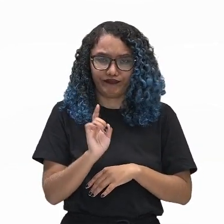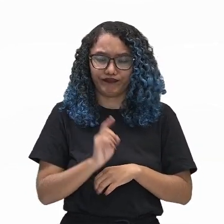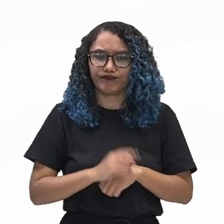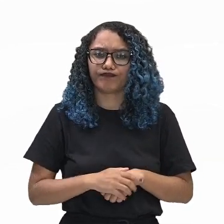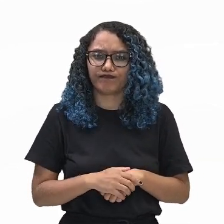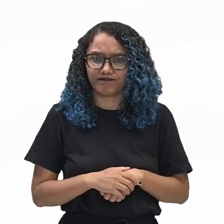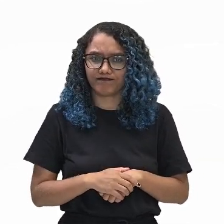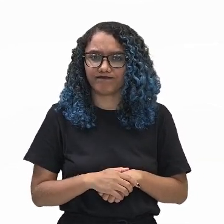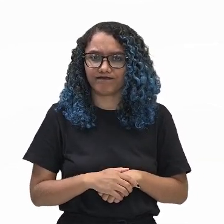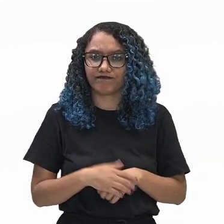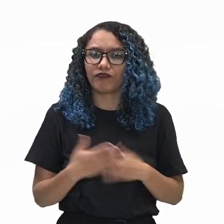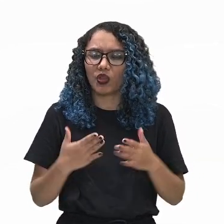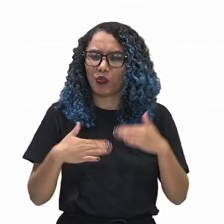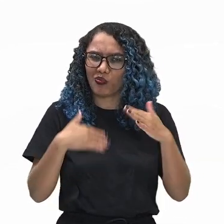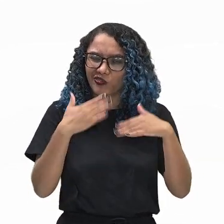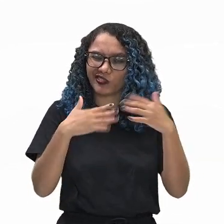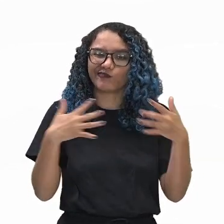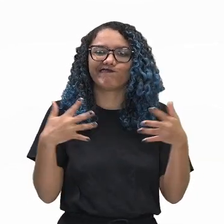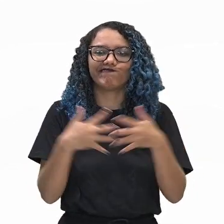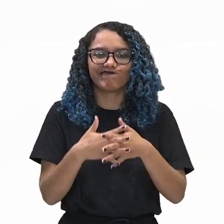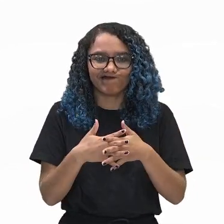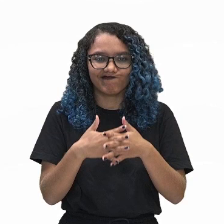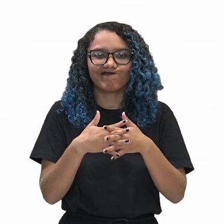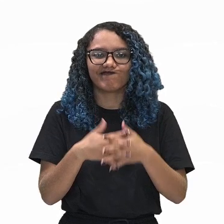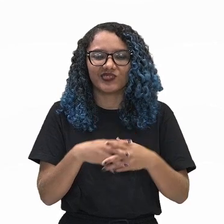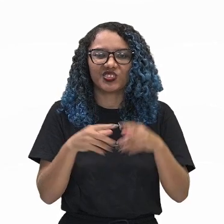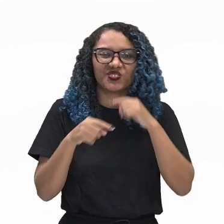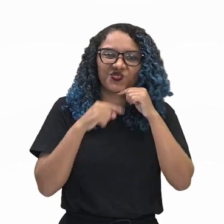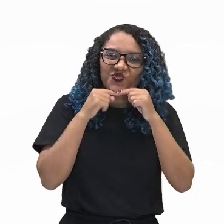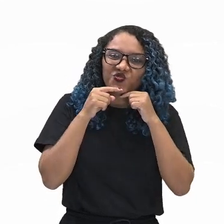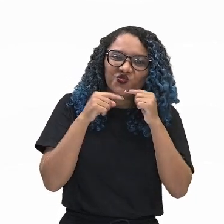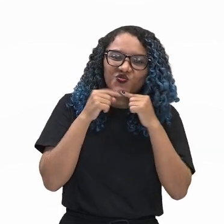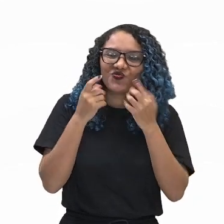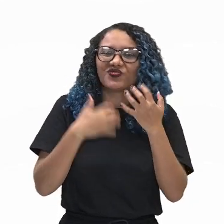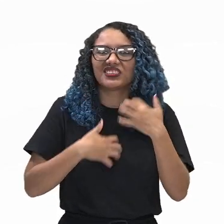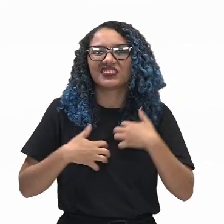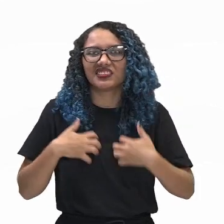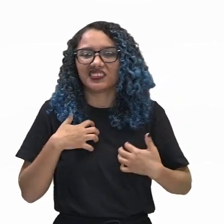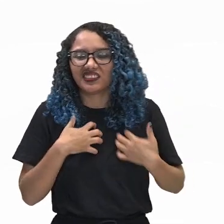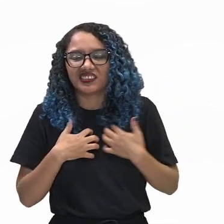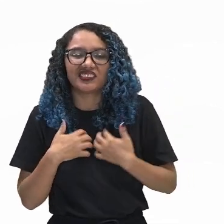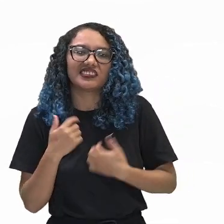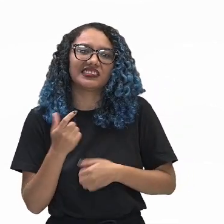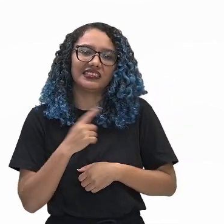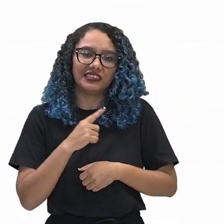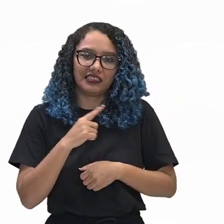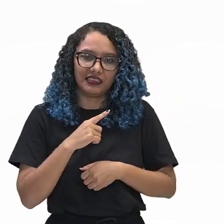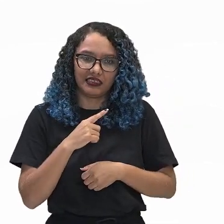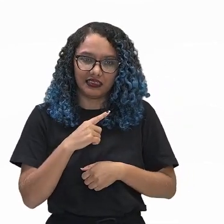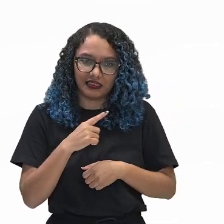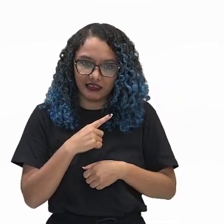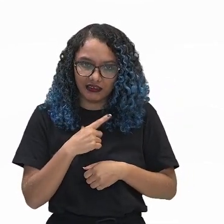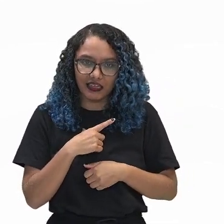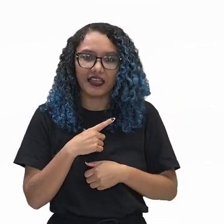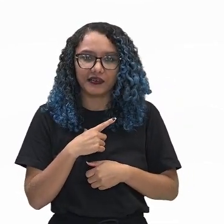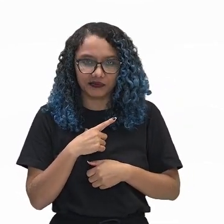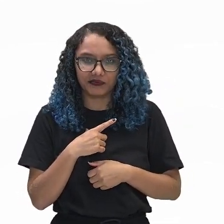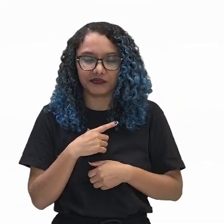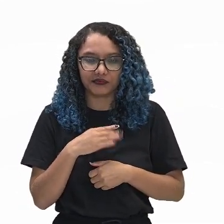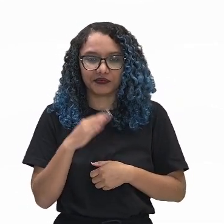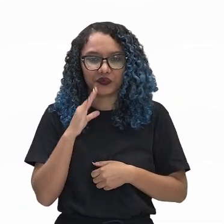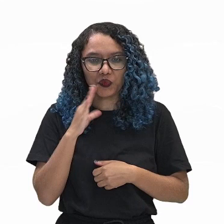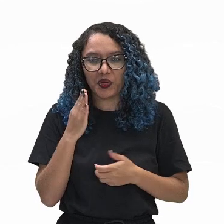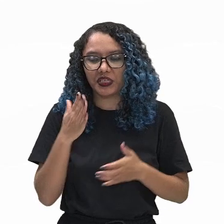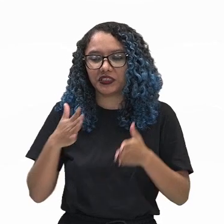fácil. É um processo complexo, repleto de dúvidas e incertezas, quando ainda somos